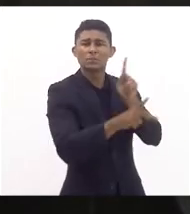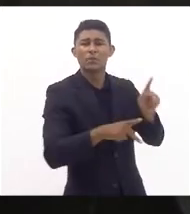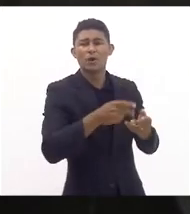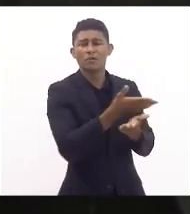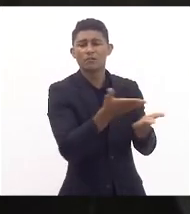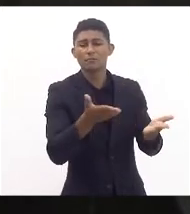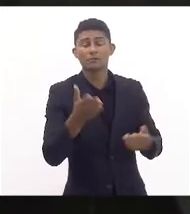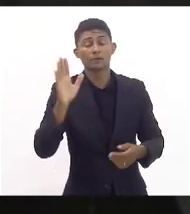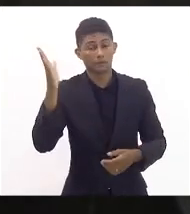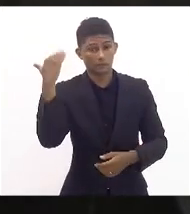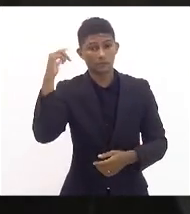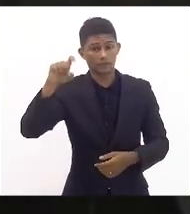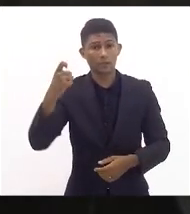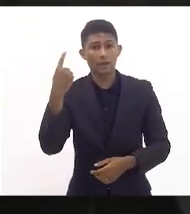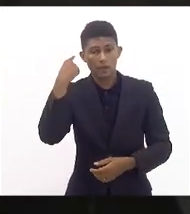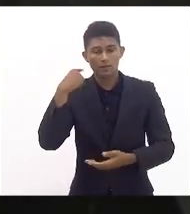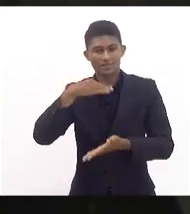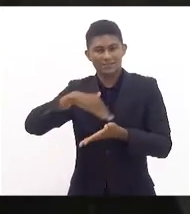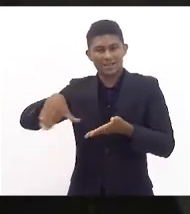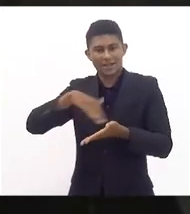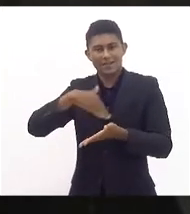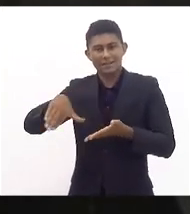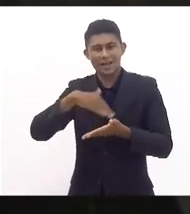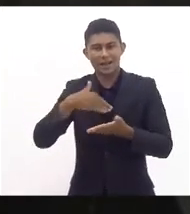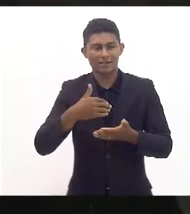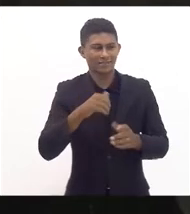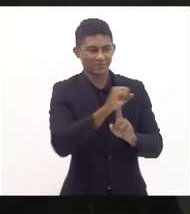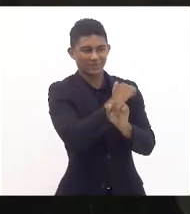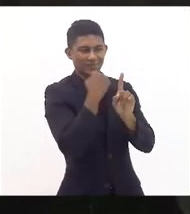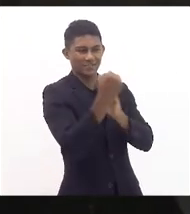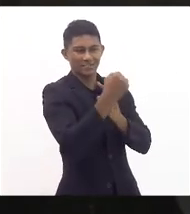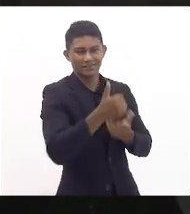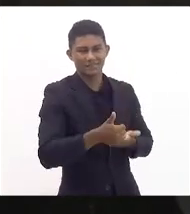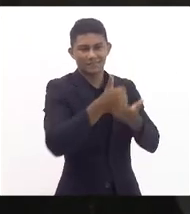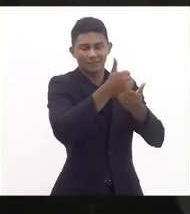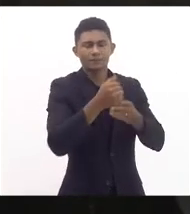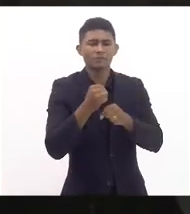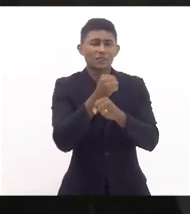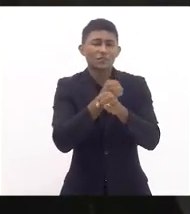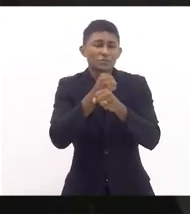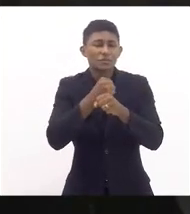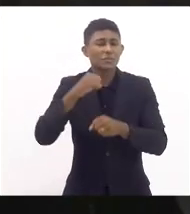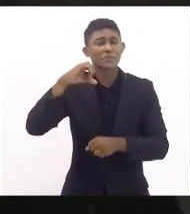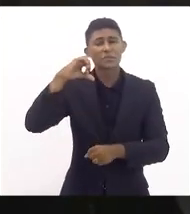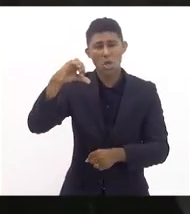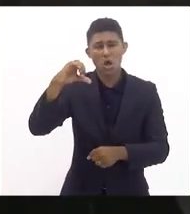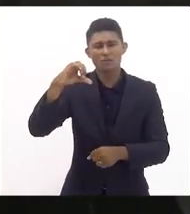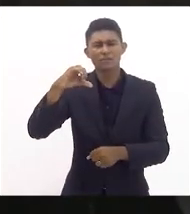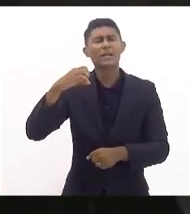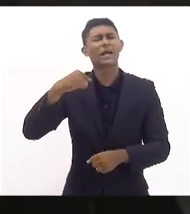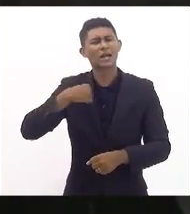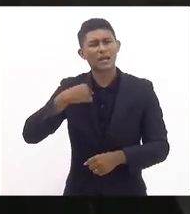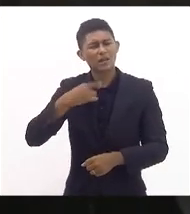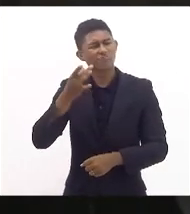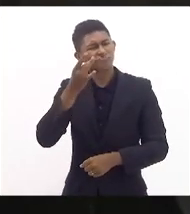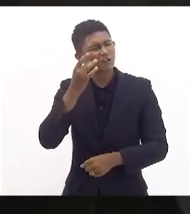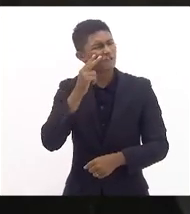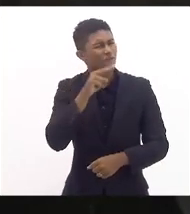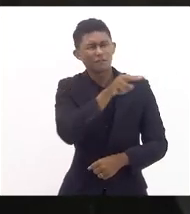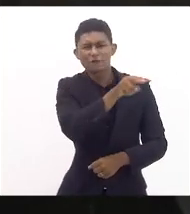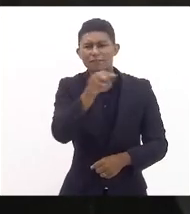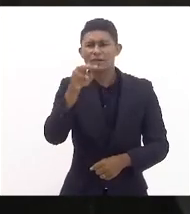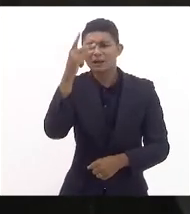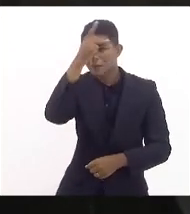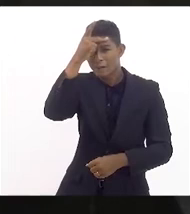secretária de assistência social por 9 anos, e uma coisa que sempre me incomodou muito é ver